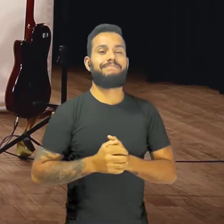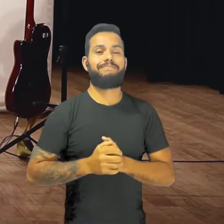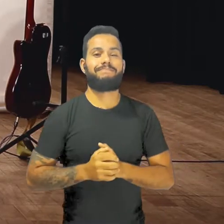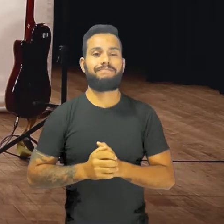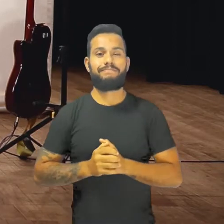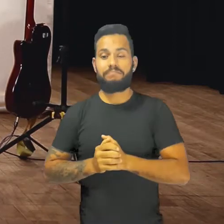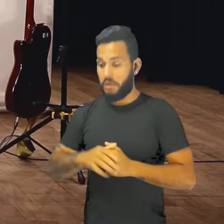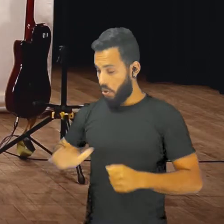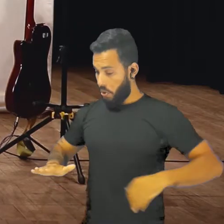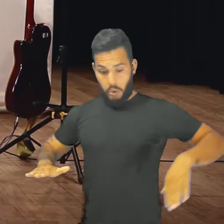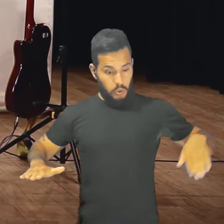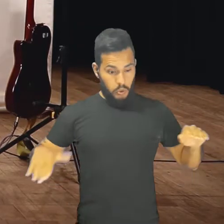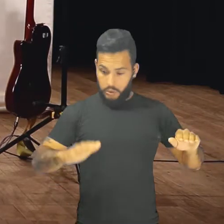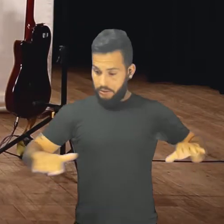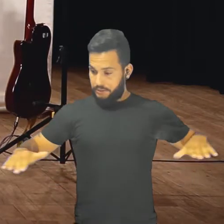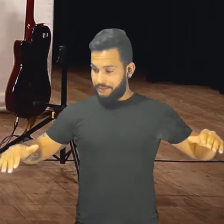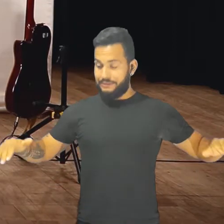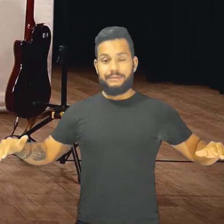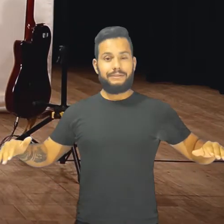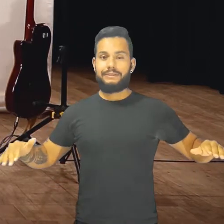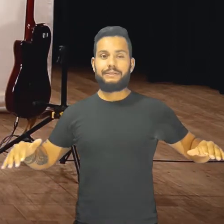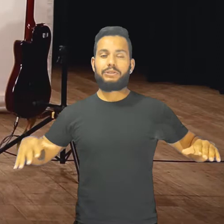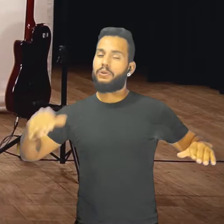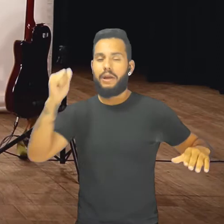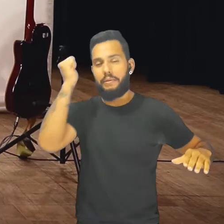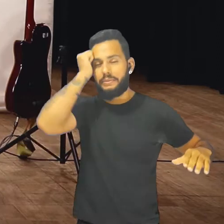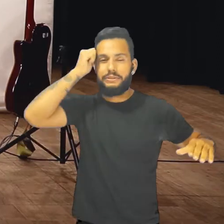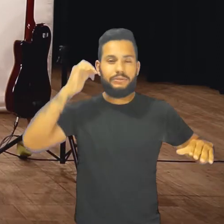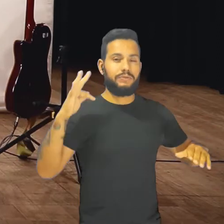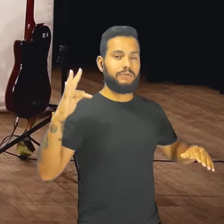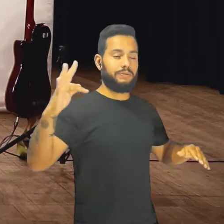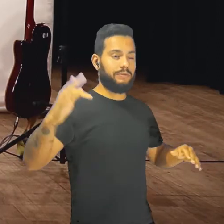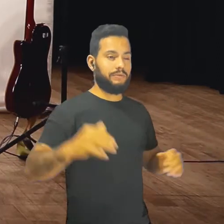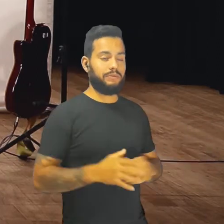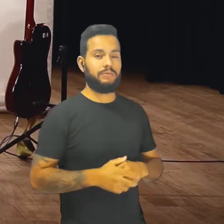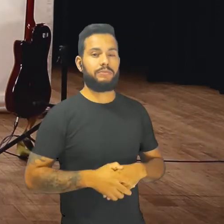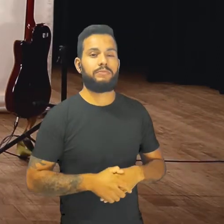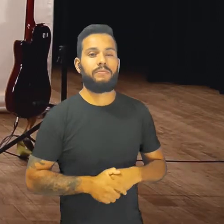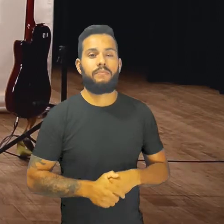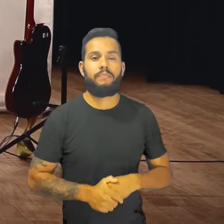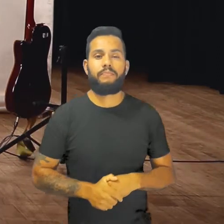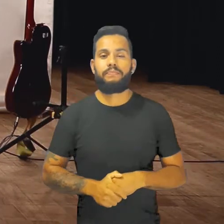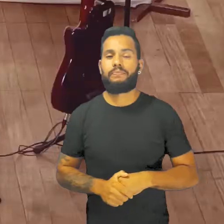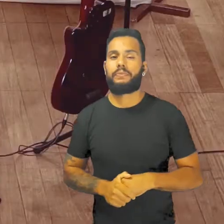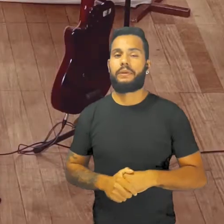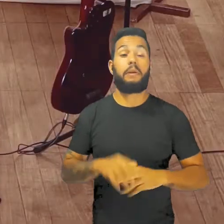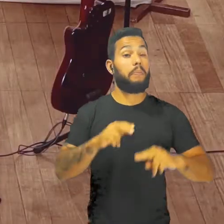humaninhos ou vão pagar juro por toda a despesa. Pelo seu descaso com